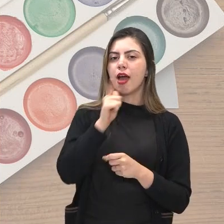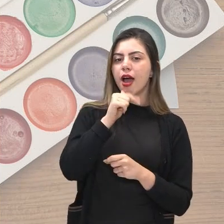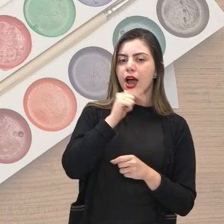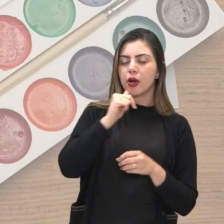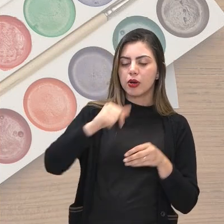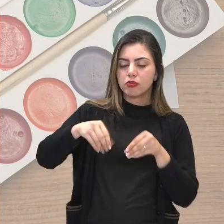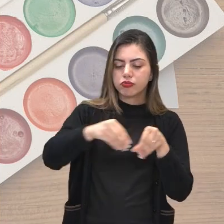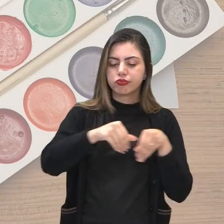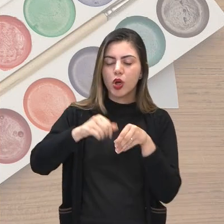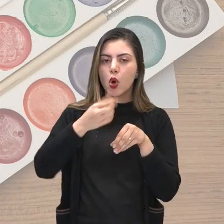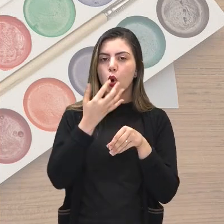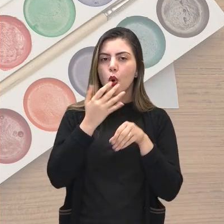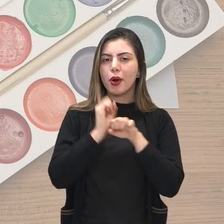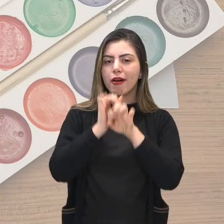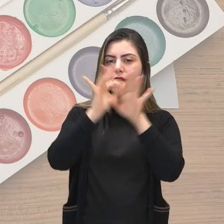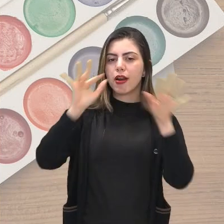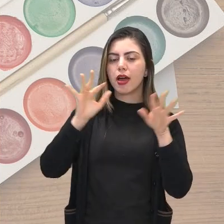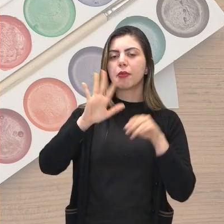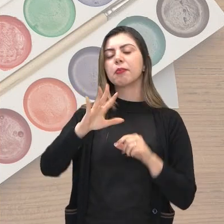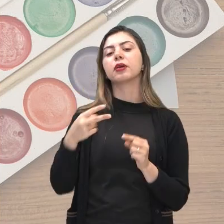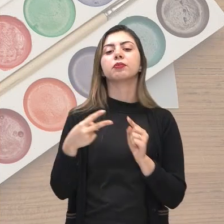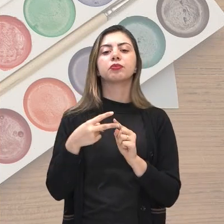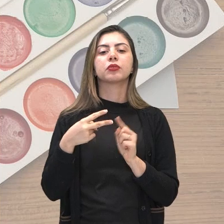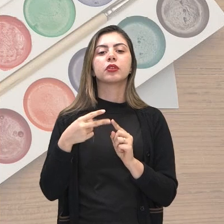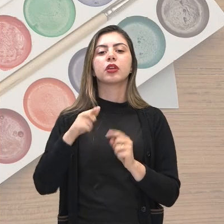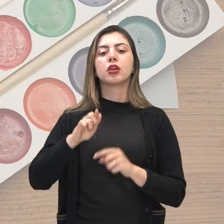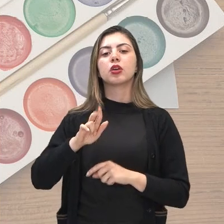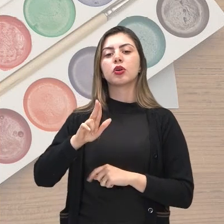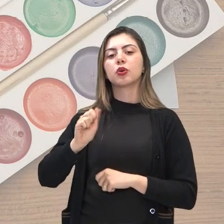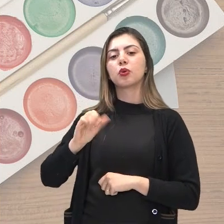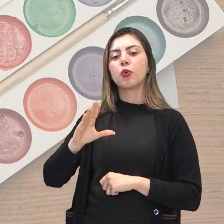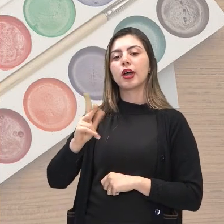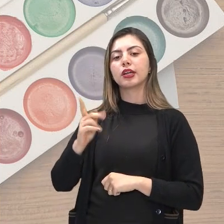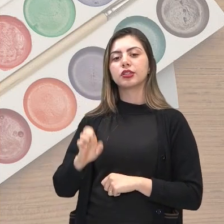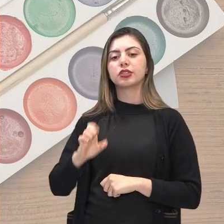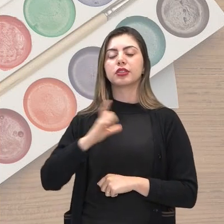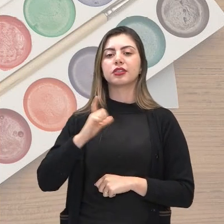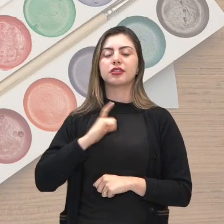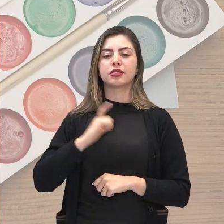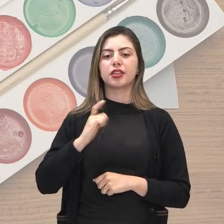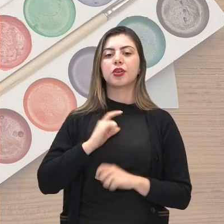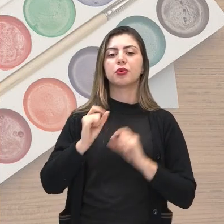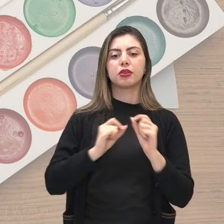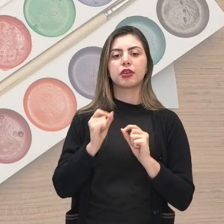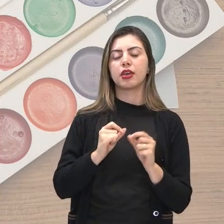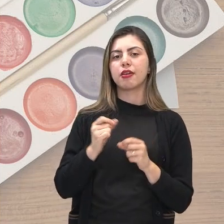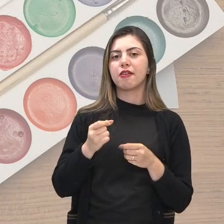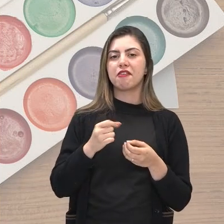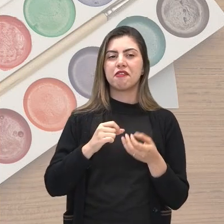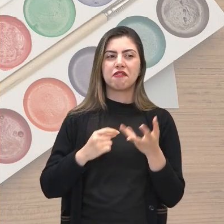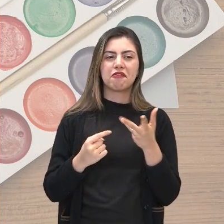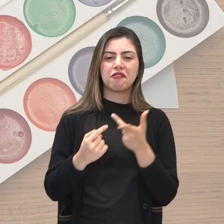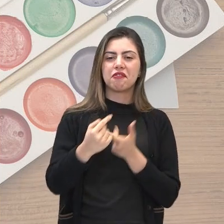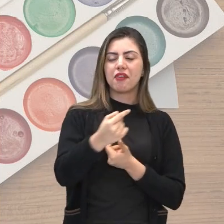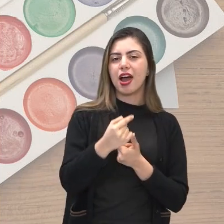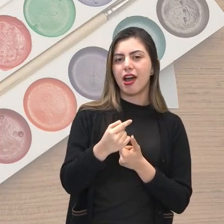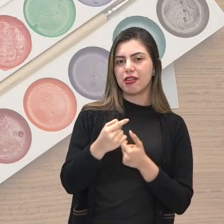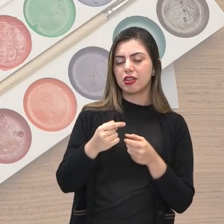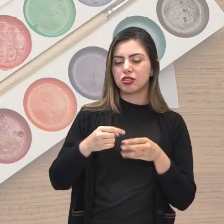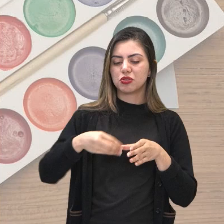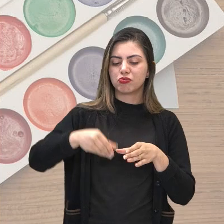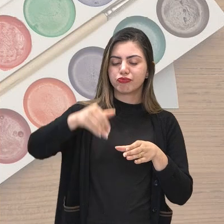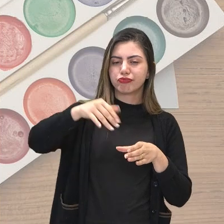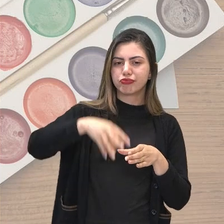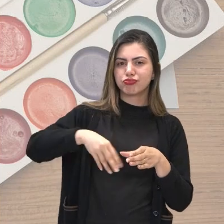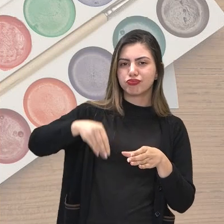clarinha. Temos a tinta guache, que são vários graus diluída em água, e ela também é uma tinta mais